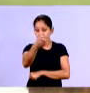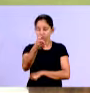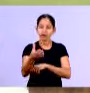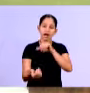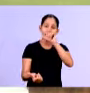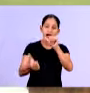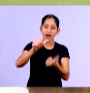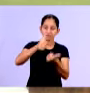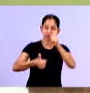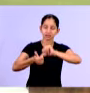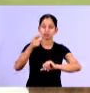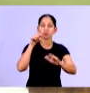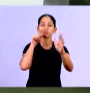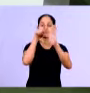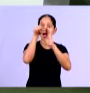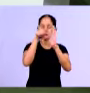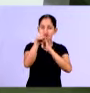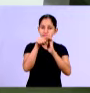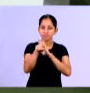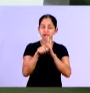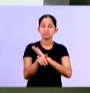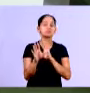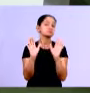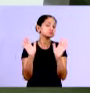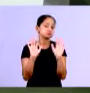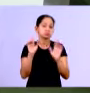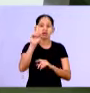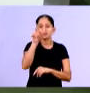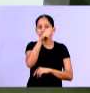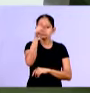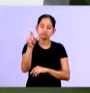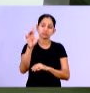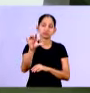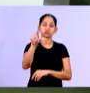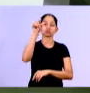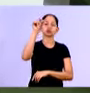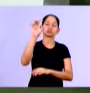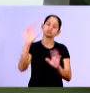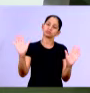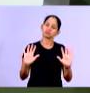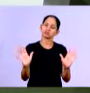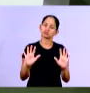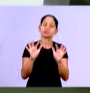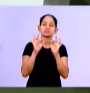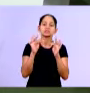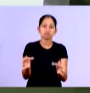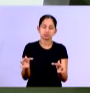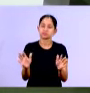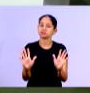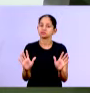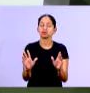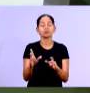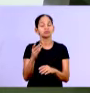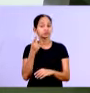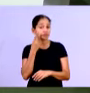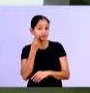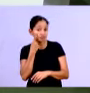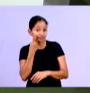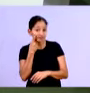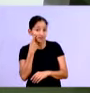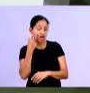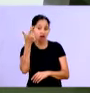questionário. Questionário, certo? 10 questões de múltipla escolha, envolvendo isso aqui que a gente trabalhou hoje. Juros simples. Então, reveja essa